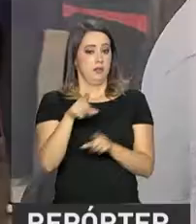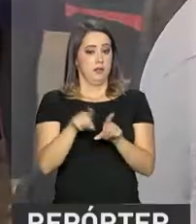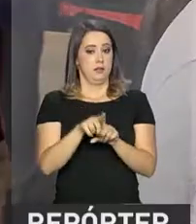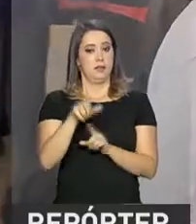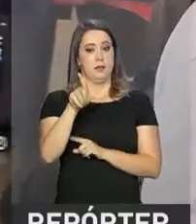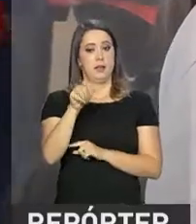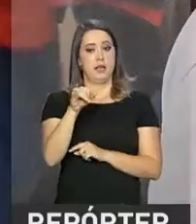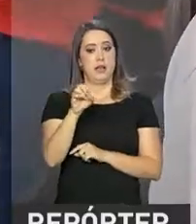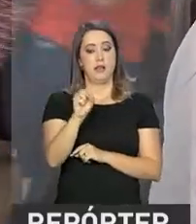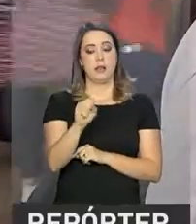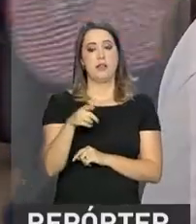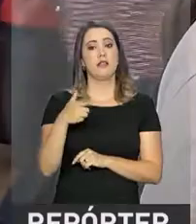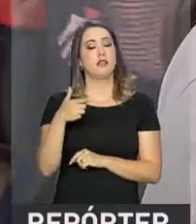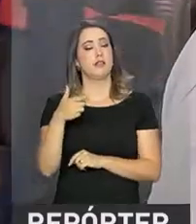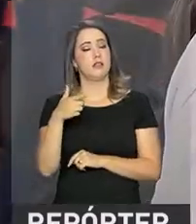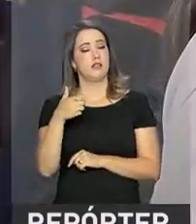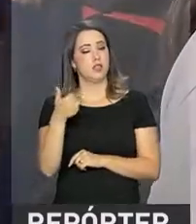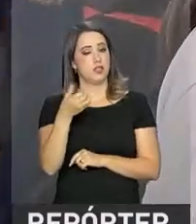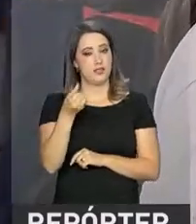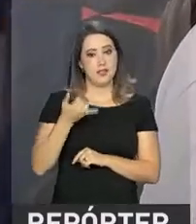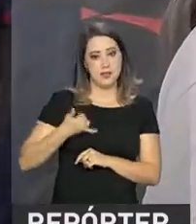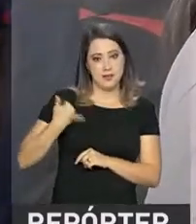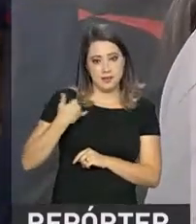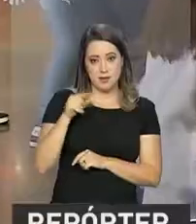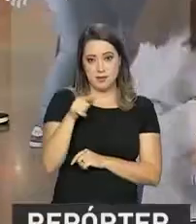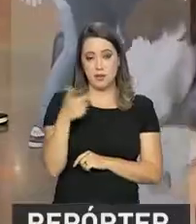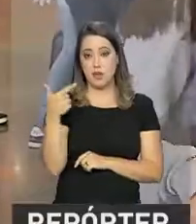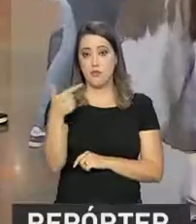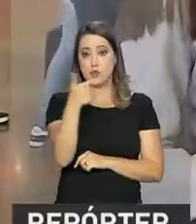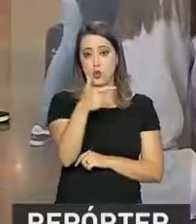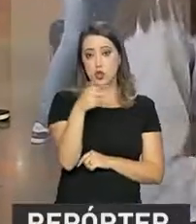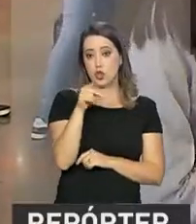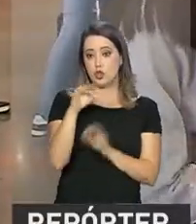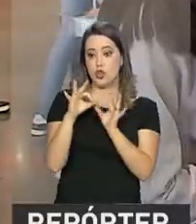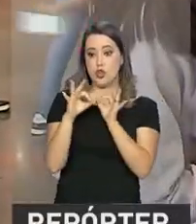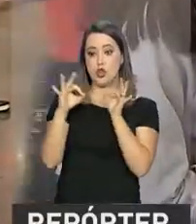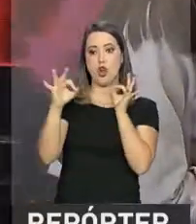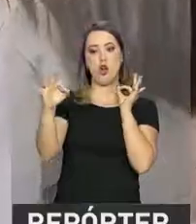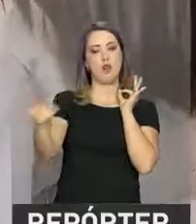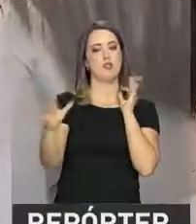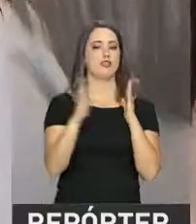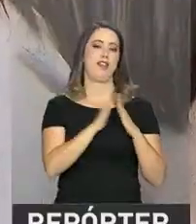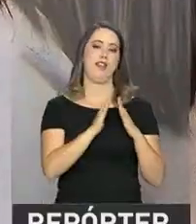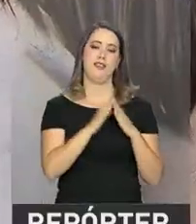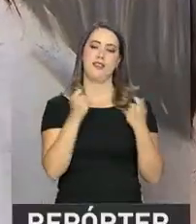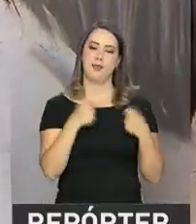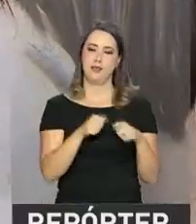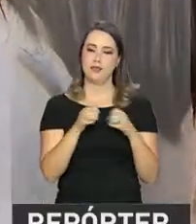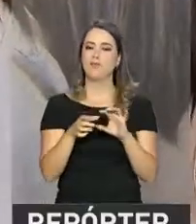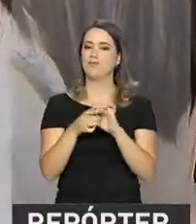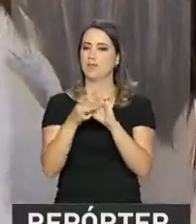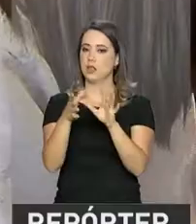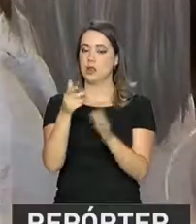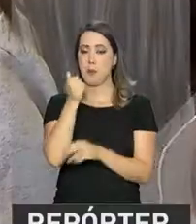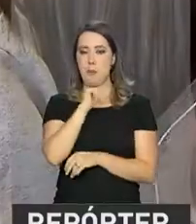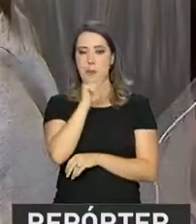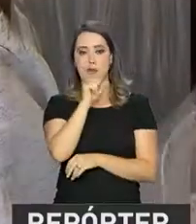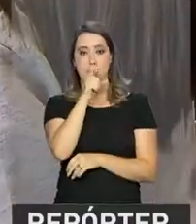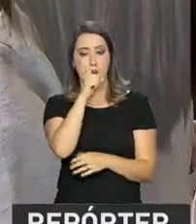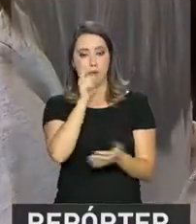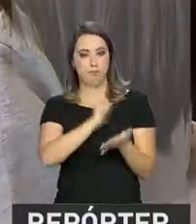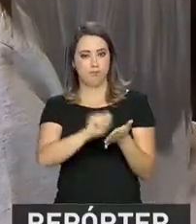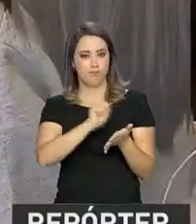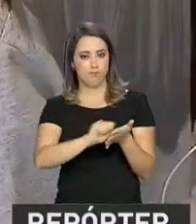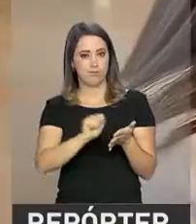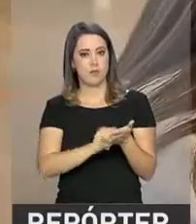16, vão ficar 22 dias longe de casa. Como são menores de idade, precisaram de autorização dos pais para deixar